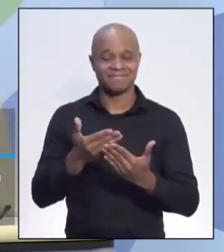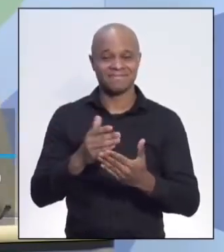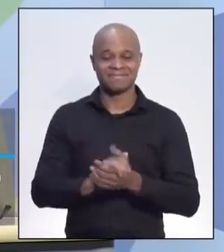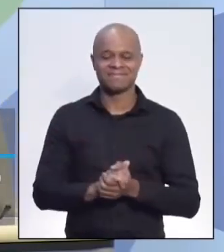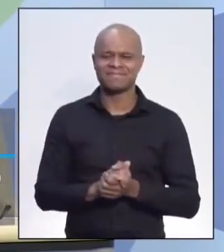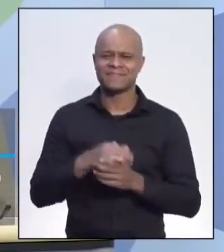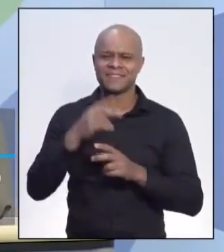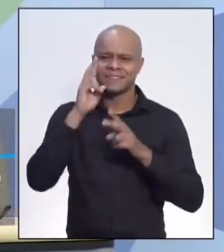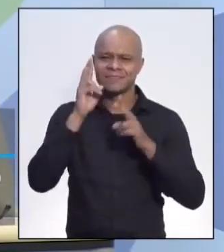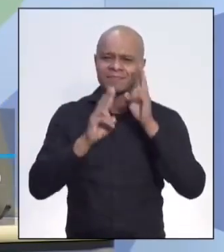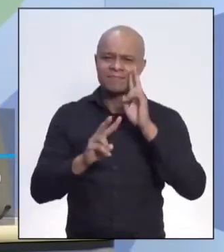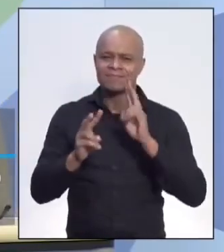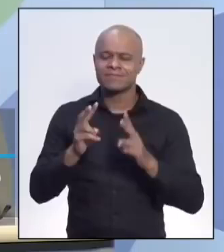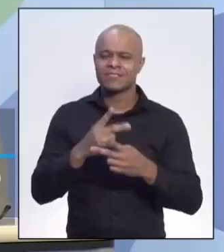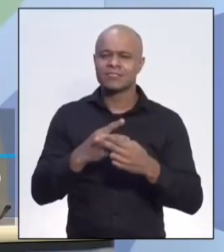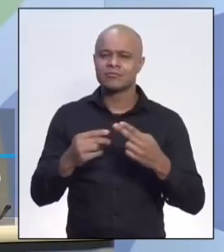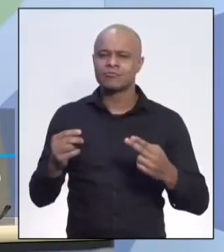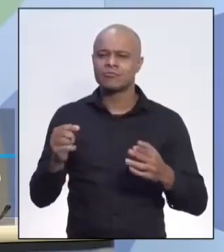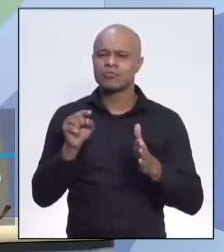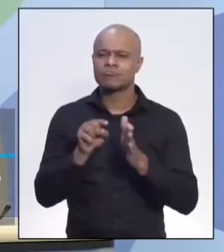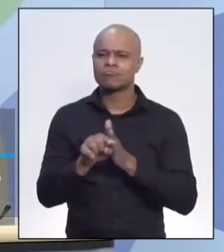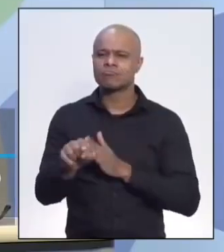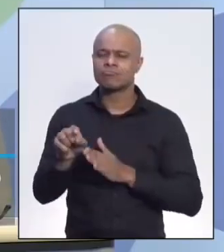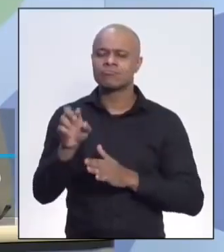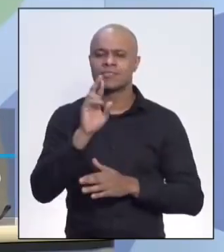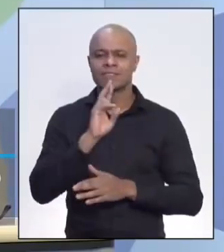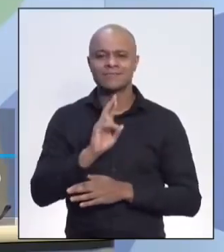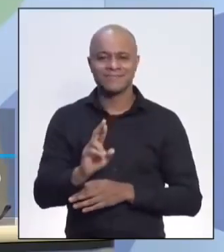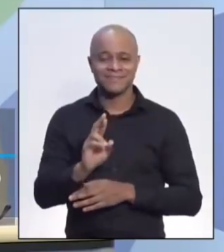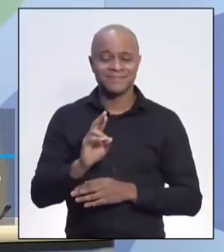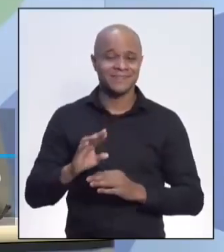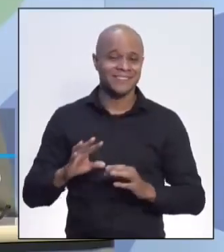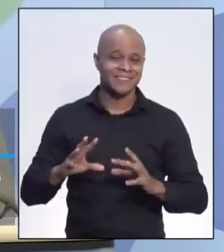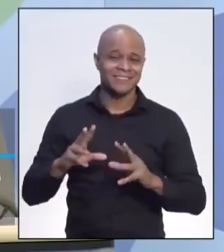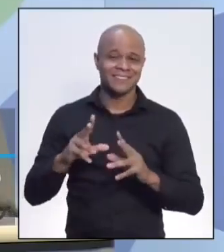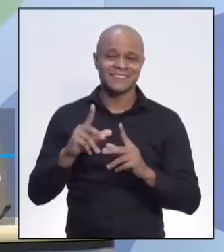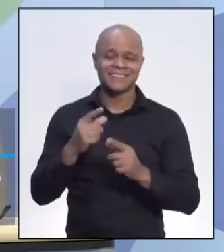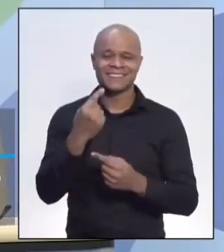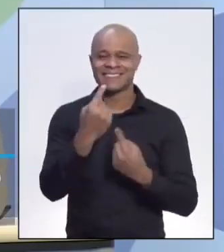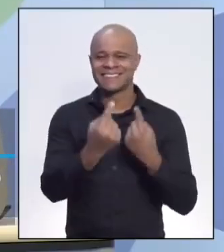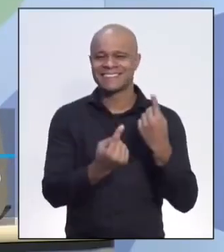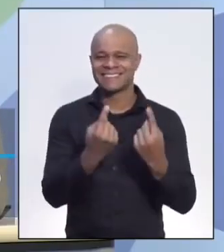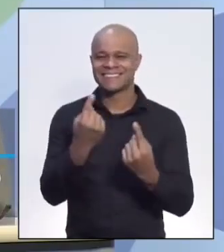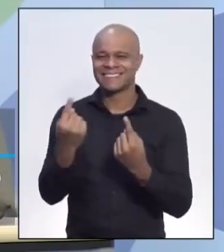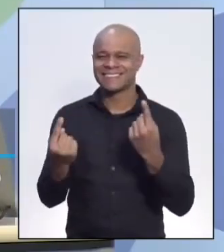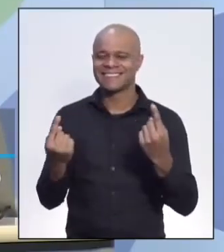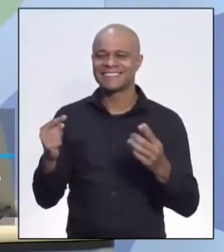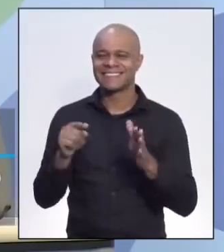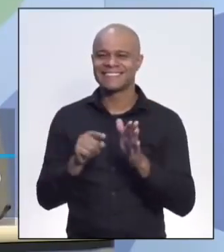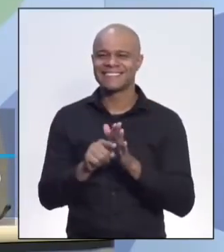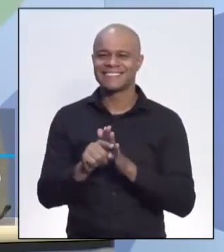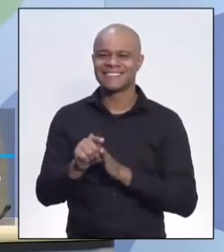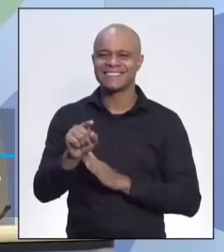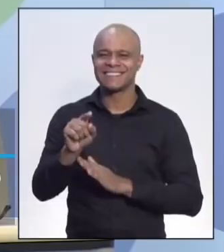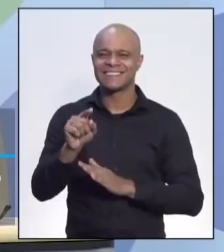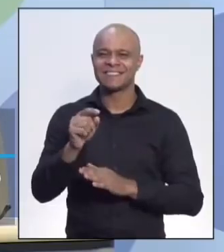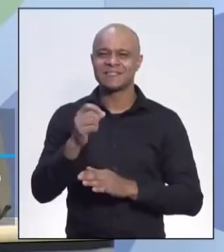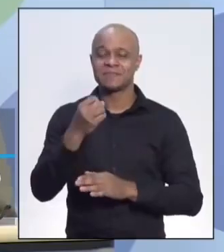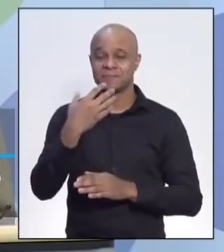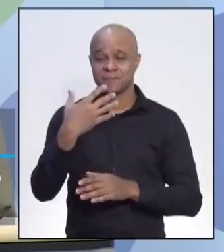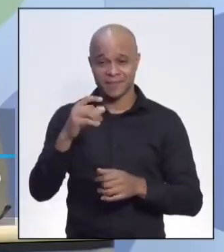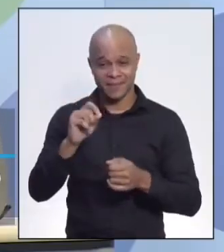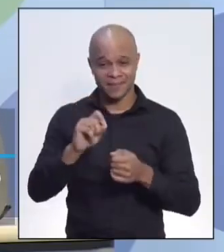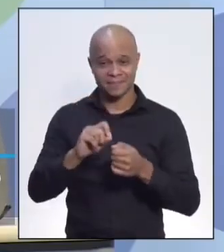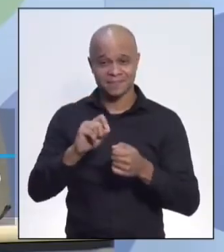tudo aquilo que vocês passam, as perguntas, os comentários sempre pertinentes, aquelas perguntas bem